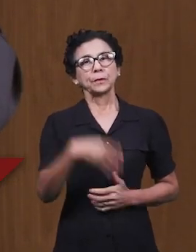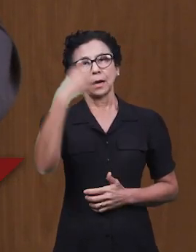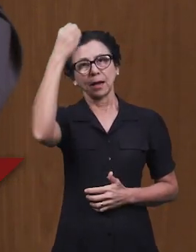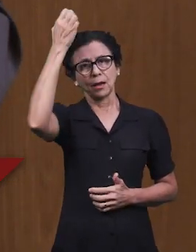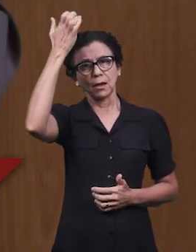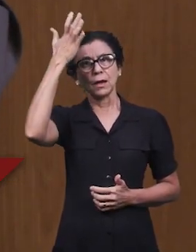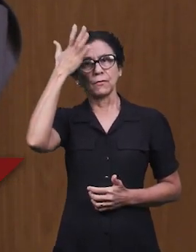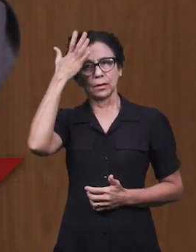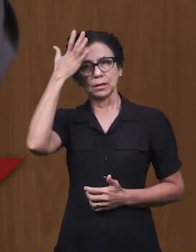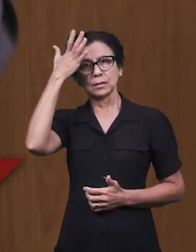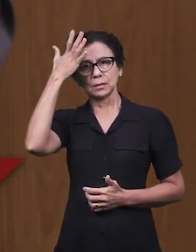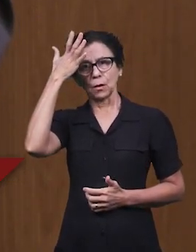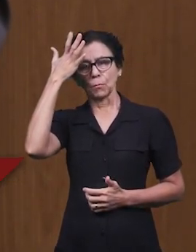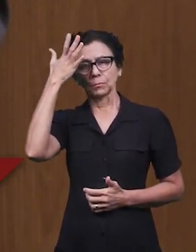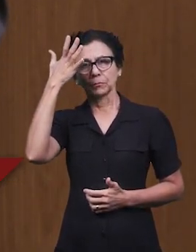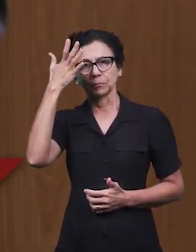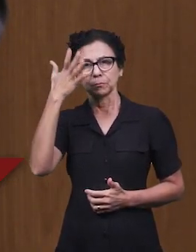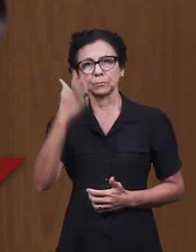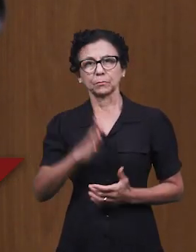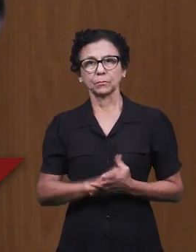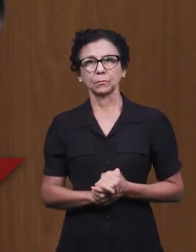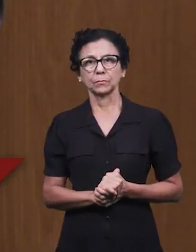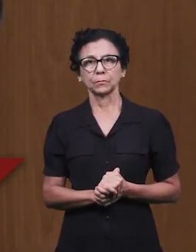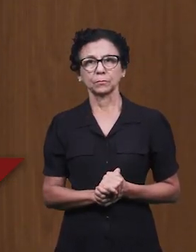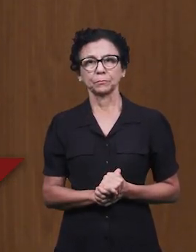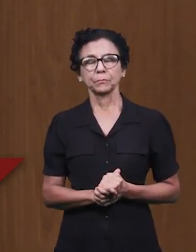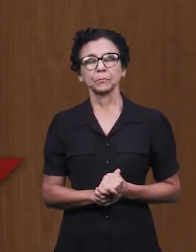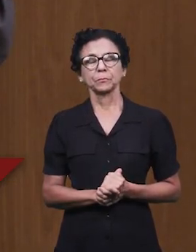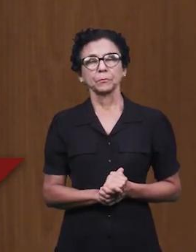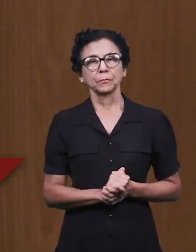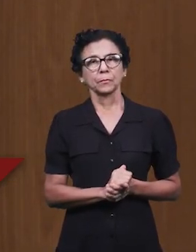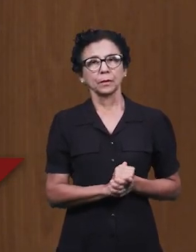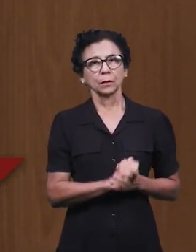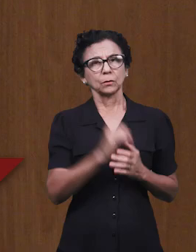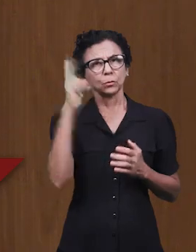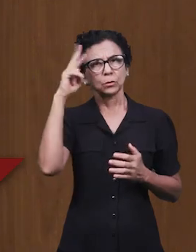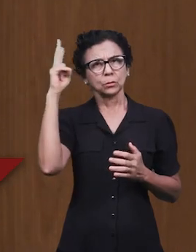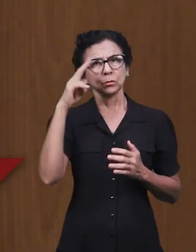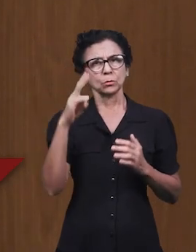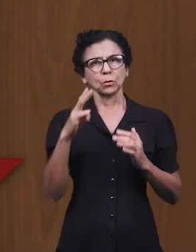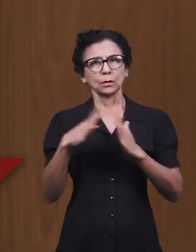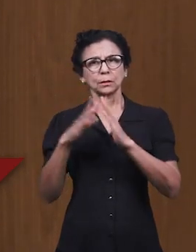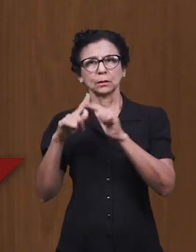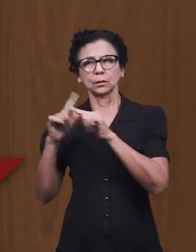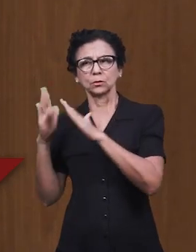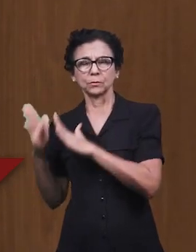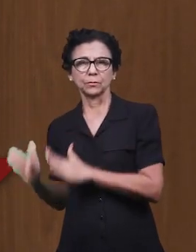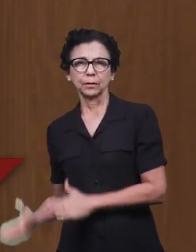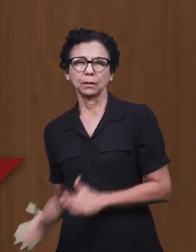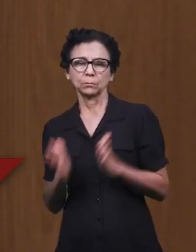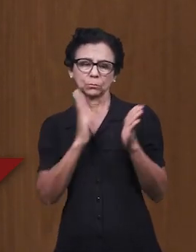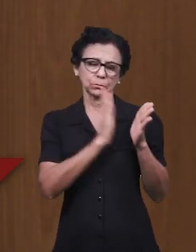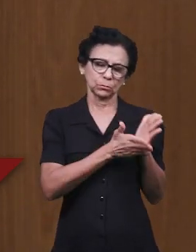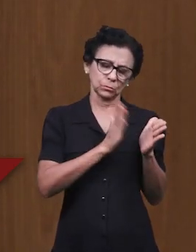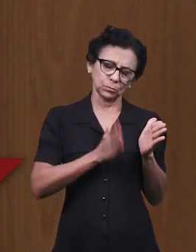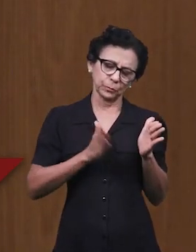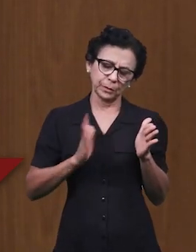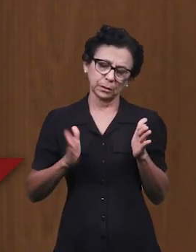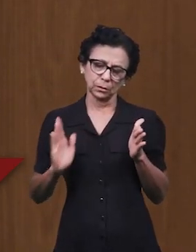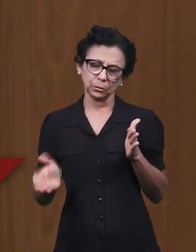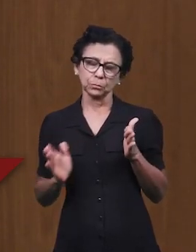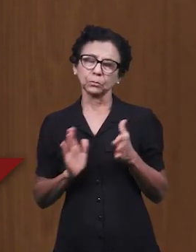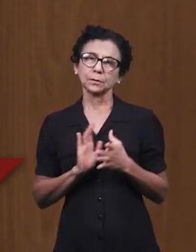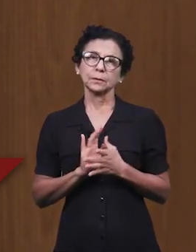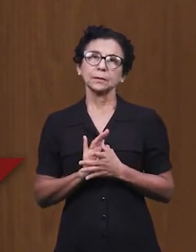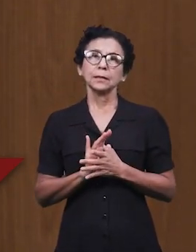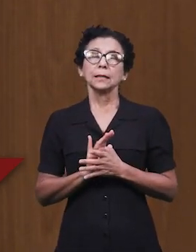chega, então, a revelação em toda a história da igreja, ele é a revelação dele. E o segredo da igreja é